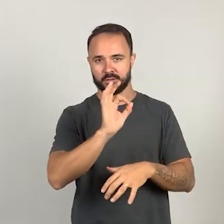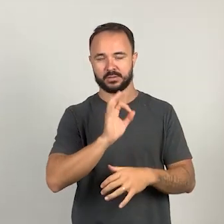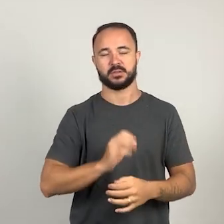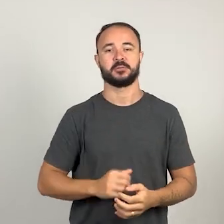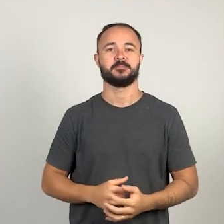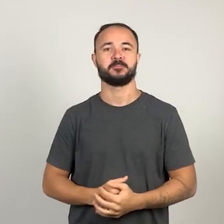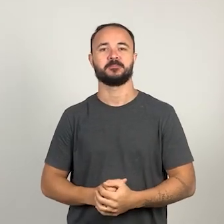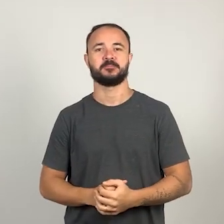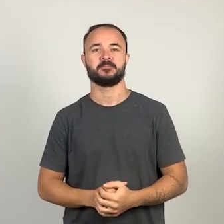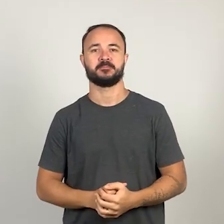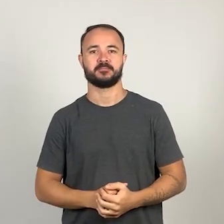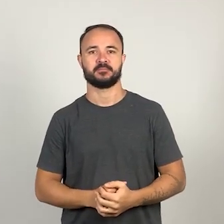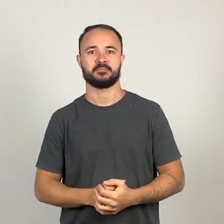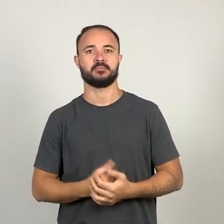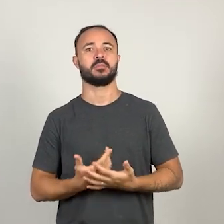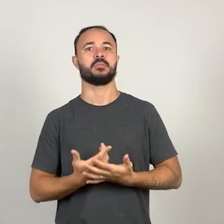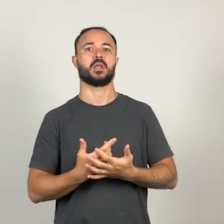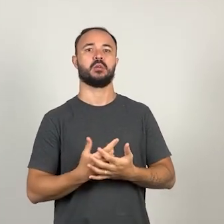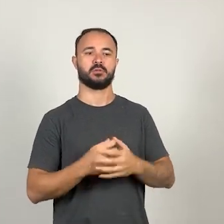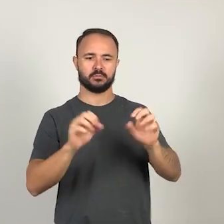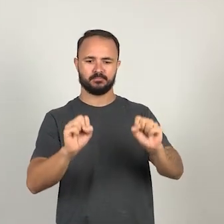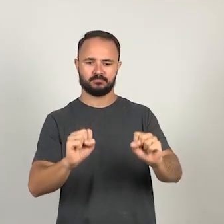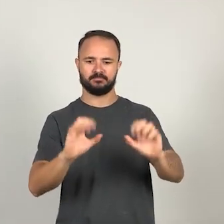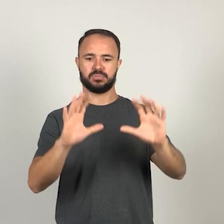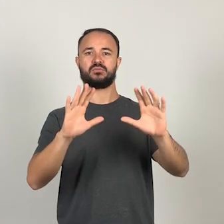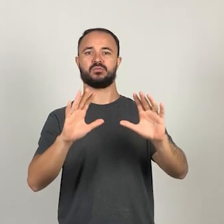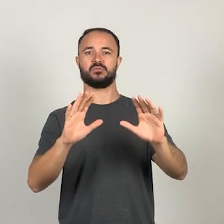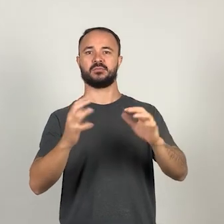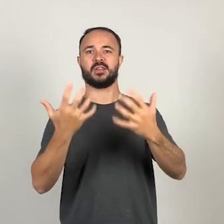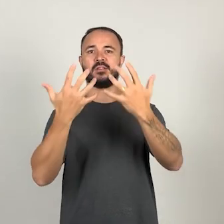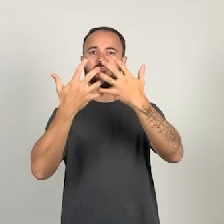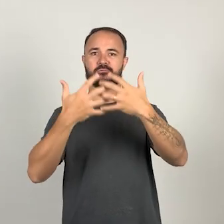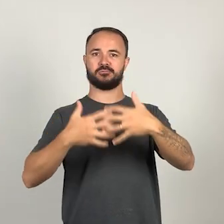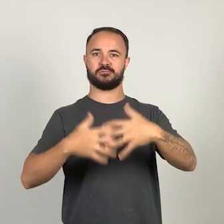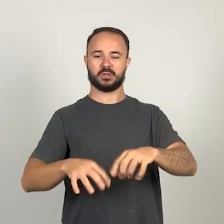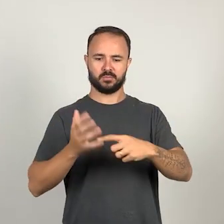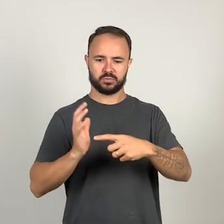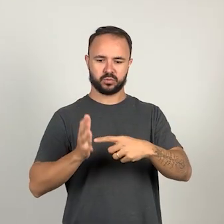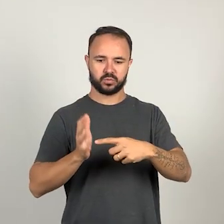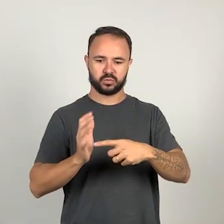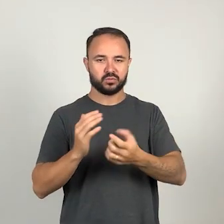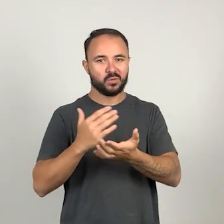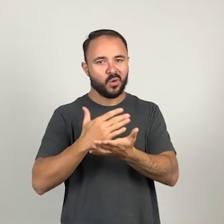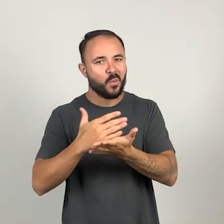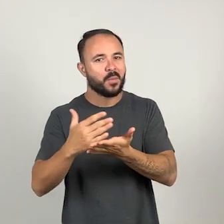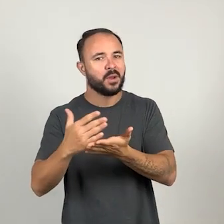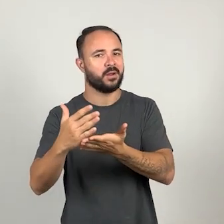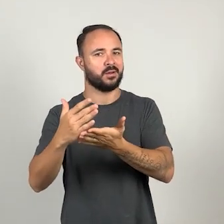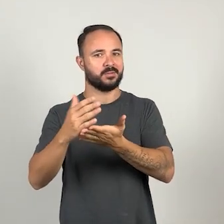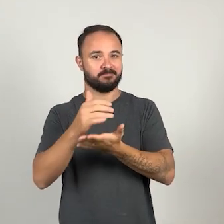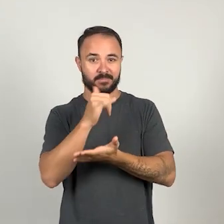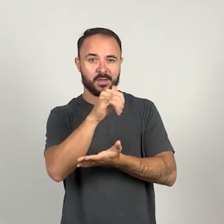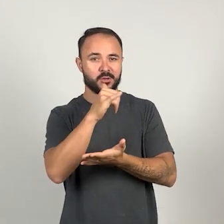dentes. Então, quando acionamos os motores, na parte manual, os 2